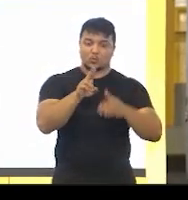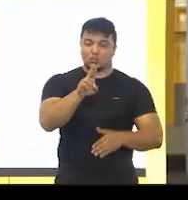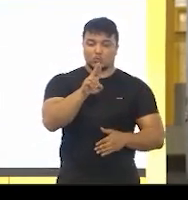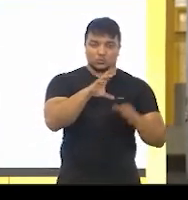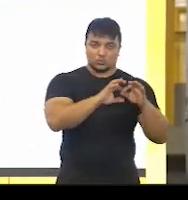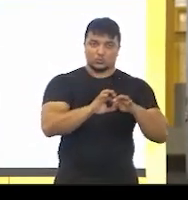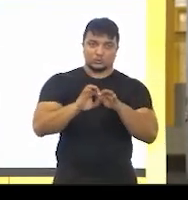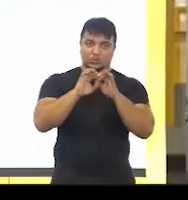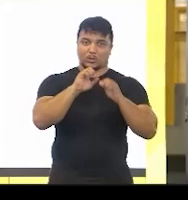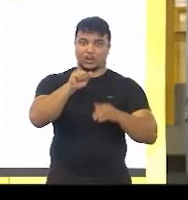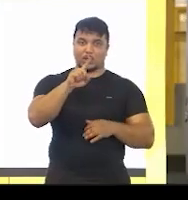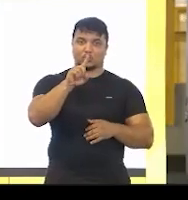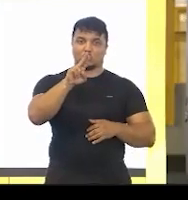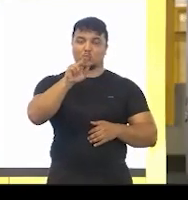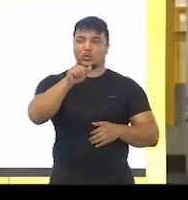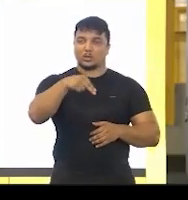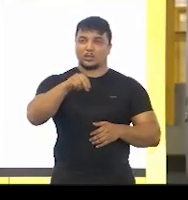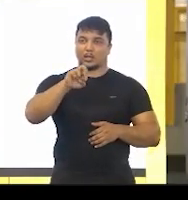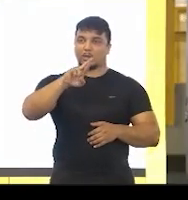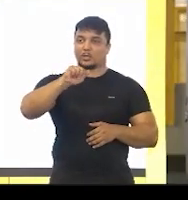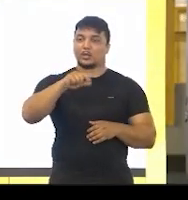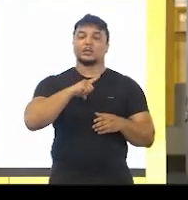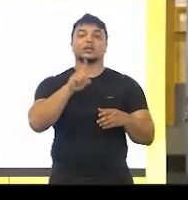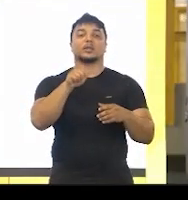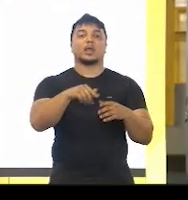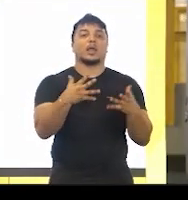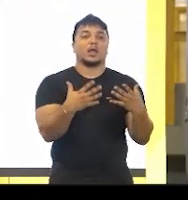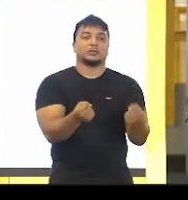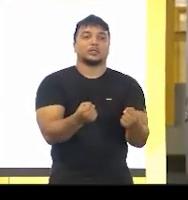União aduaneira adota